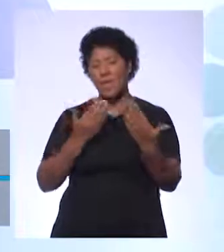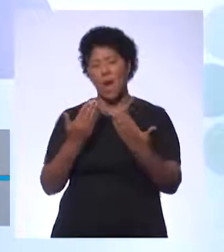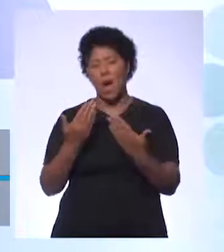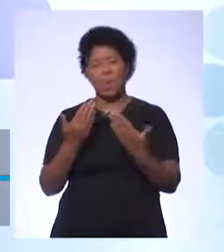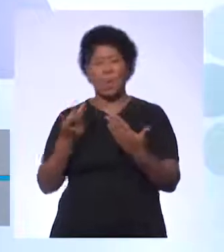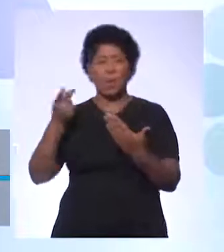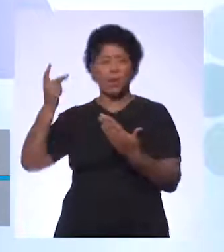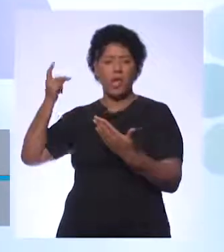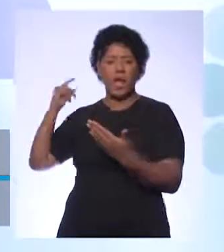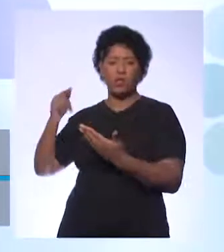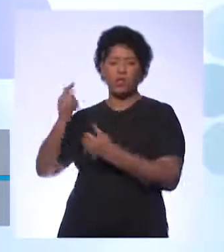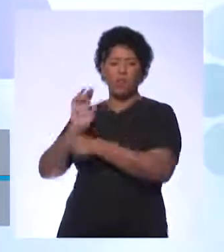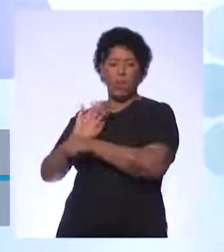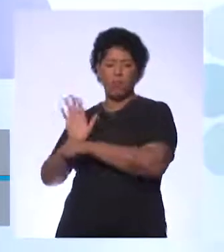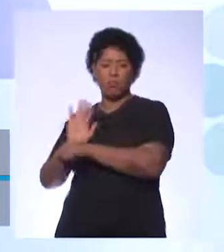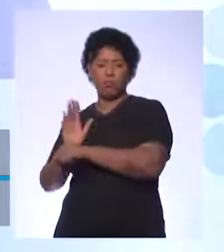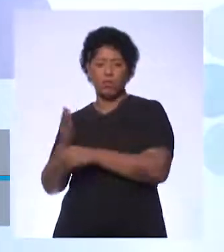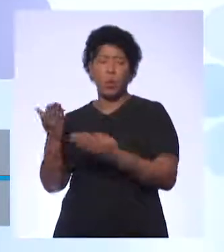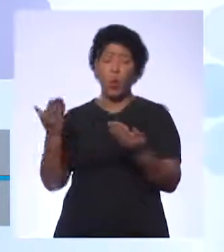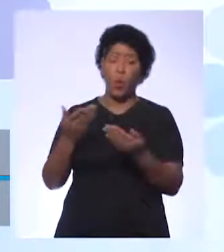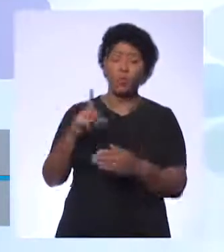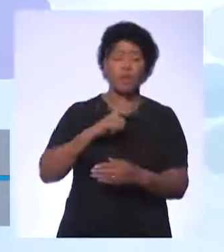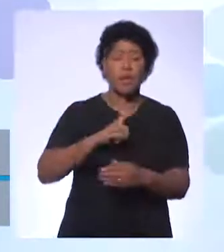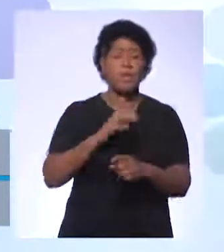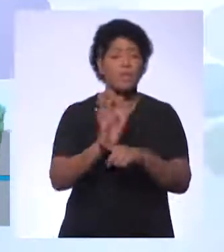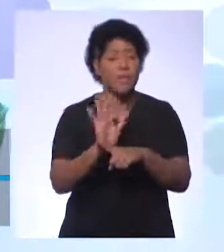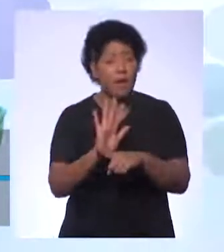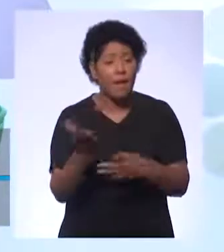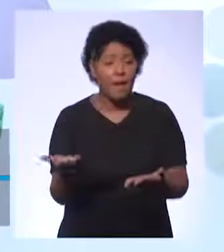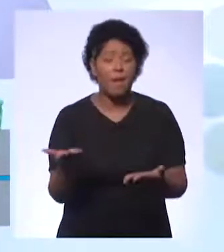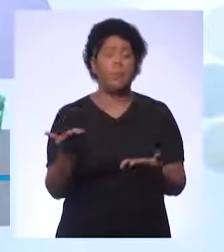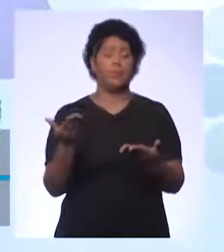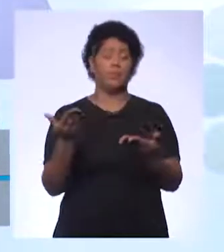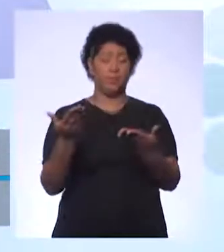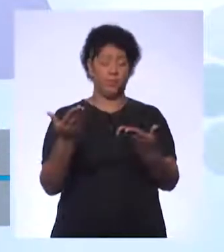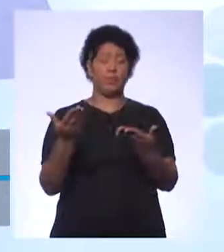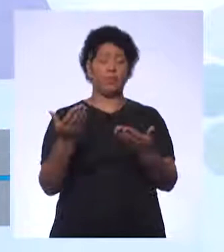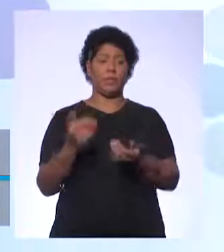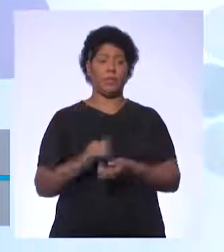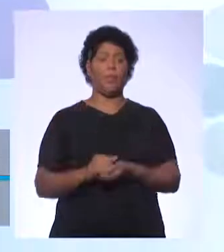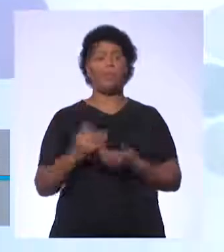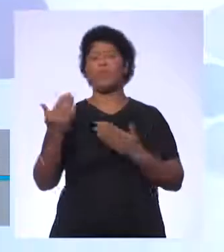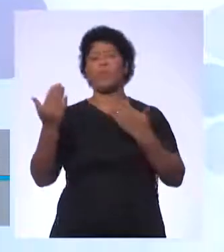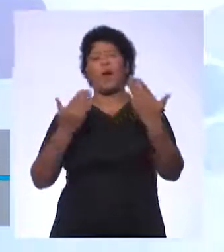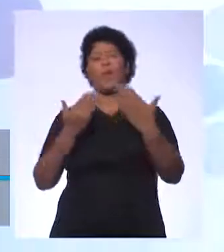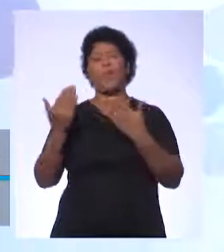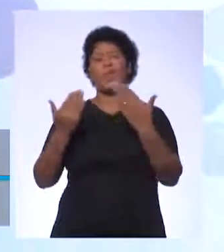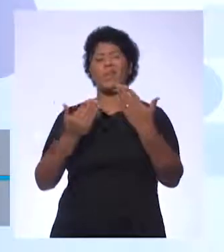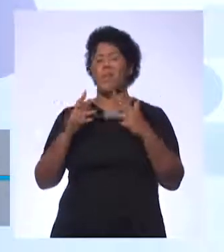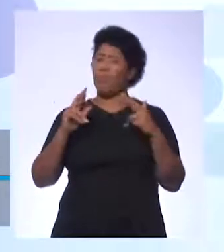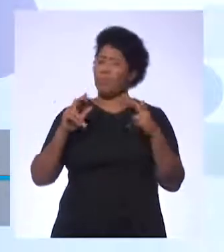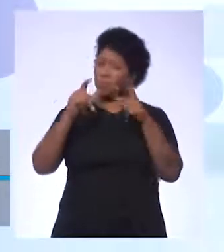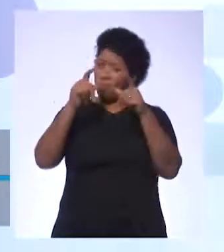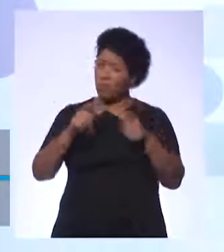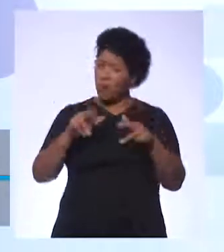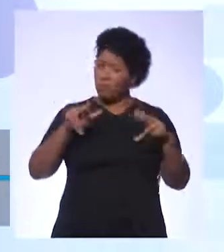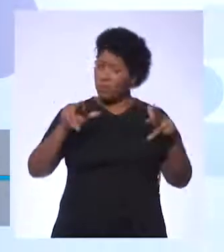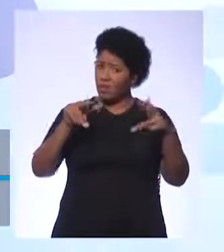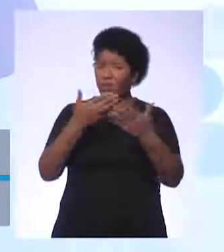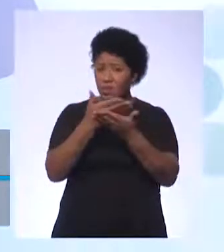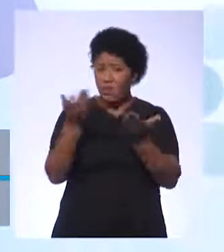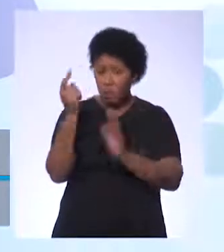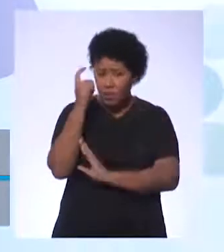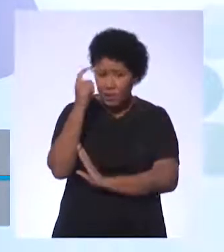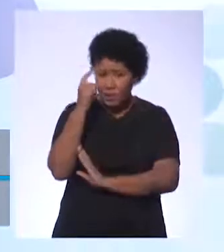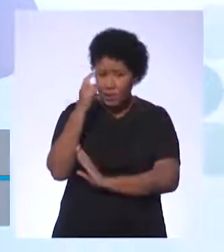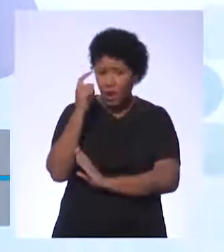utilizada, assim, embora nós estamos aí no contexto de pandemia, mas, né, um lugar diferente. Sei lá, você poderia pensar em um contexto